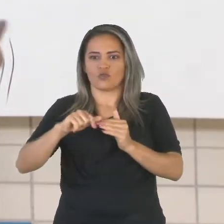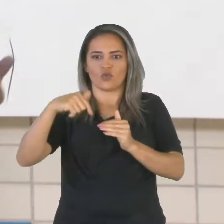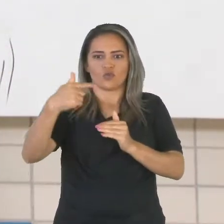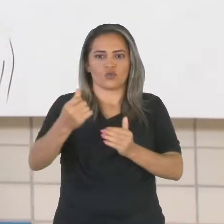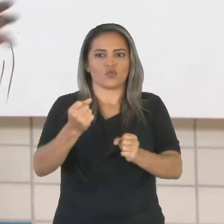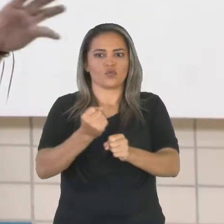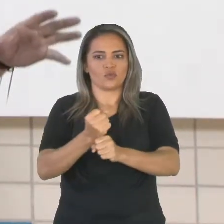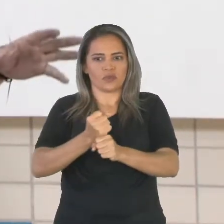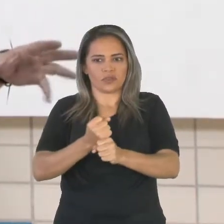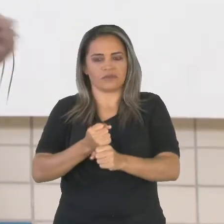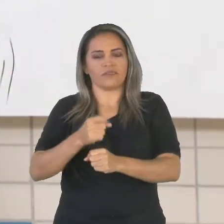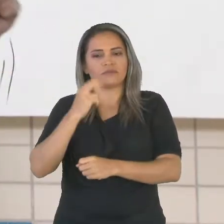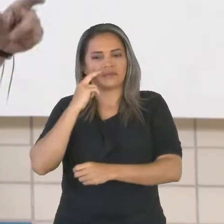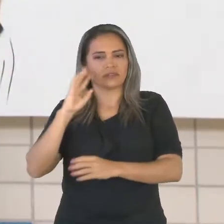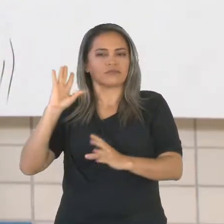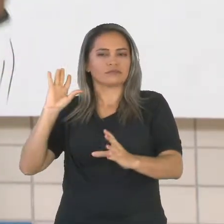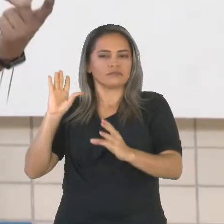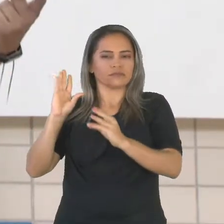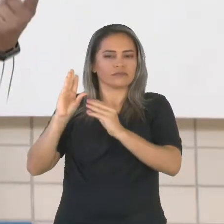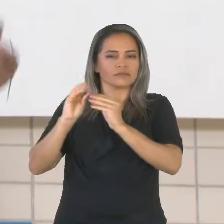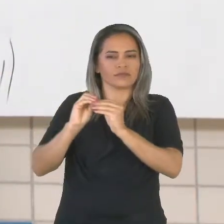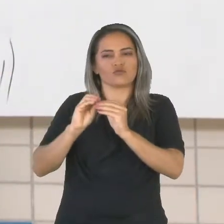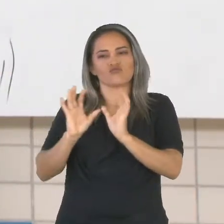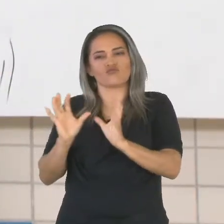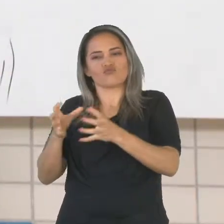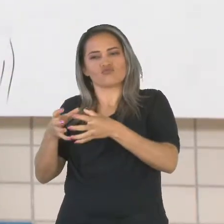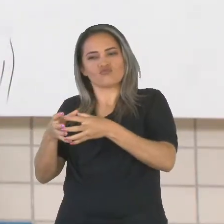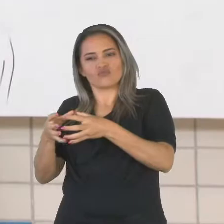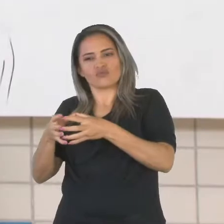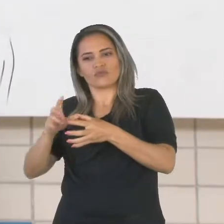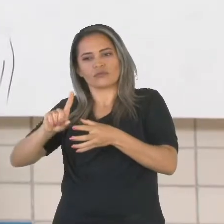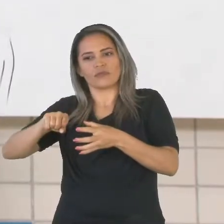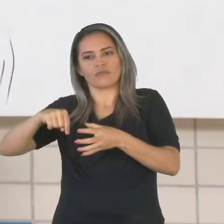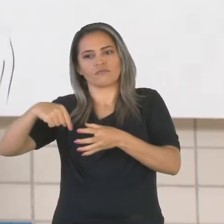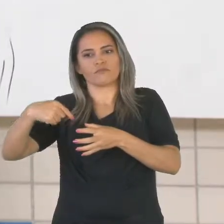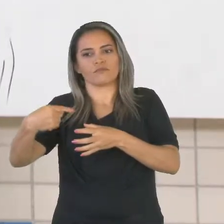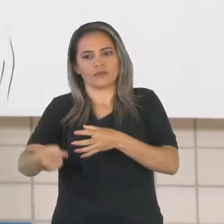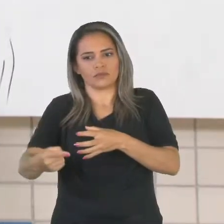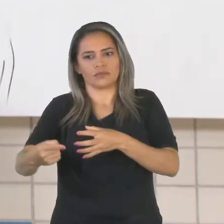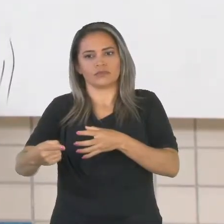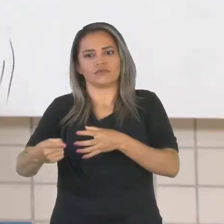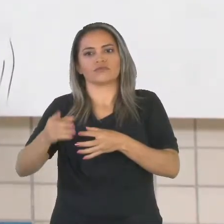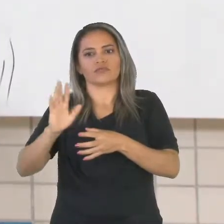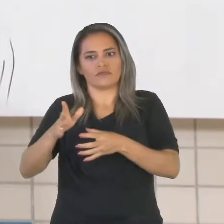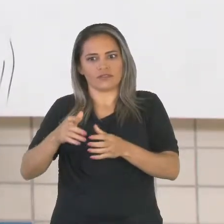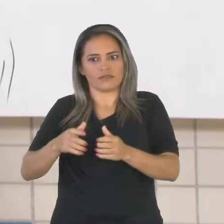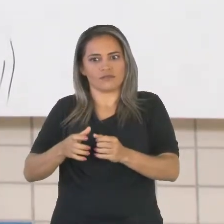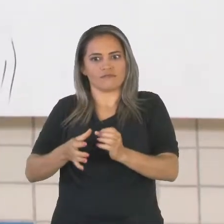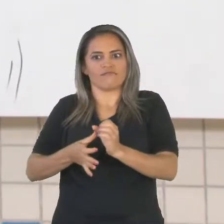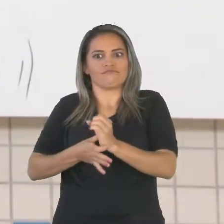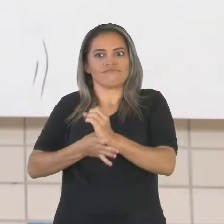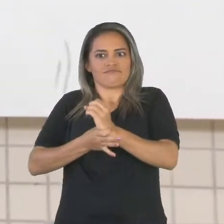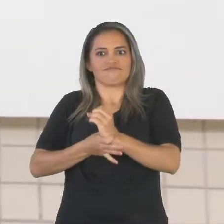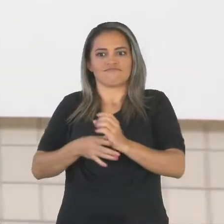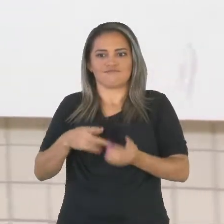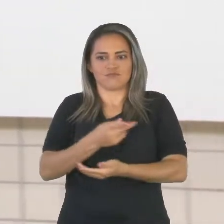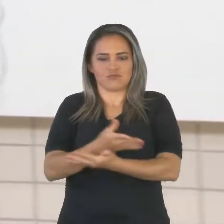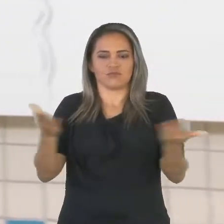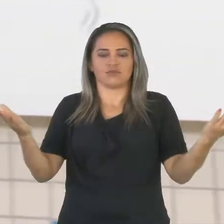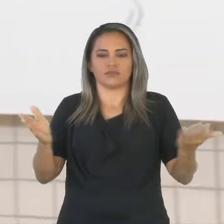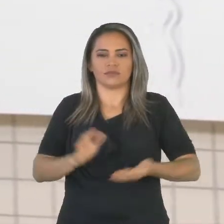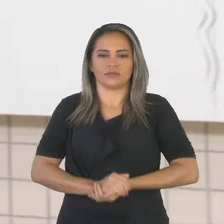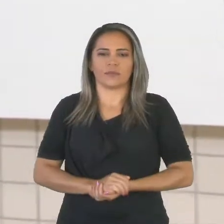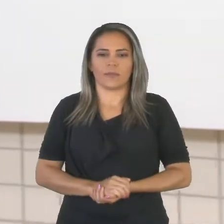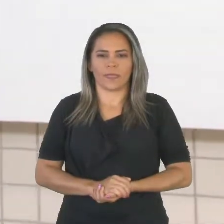Provavelmente entra em conjunto, uma revisão básica, conjunto. Logo em seguida, já vai estar apertando vocês. Então, vamos a isso?